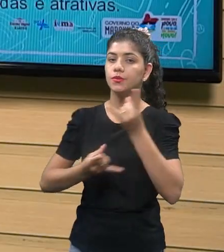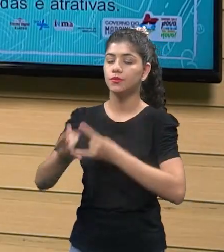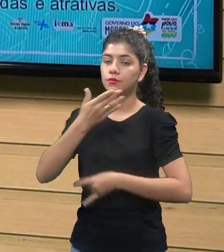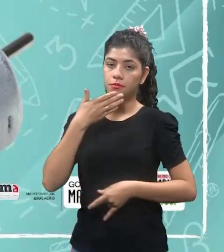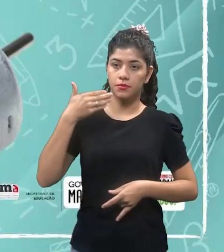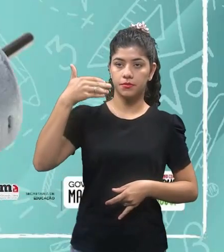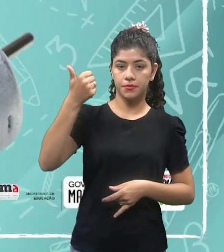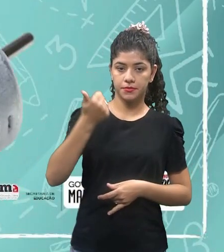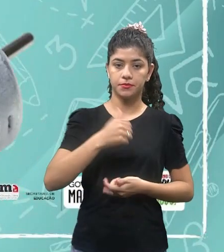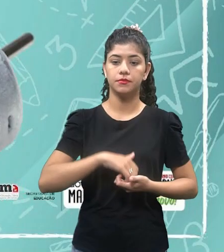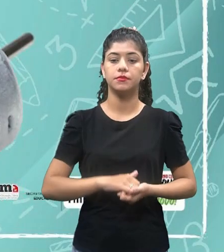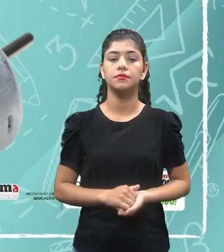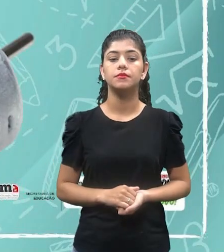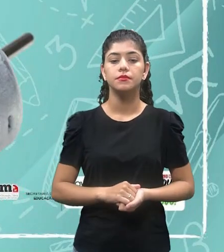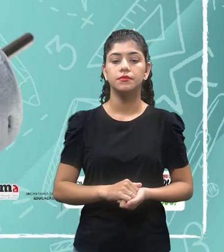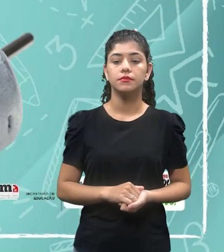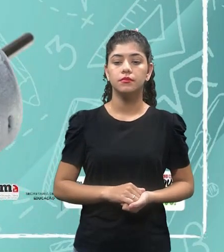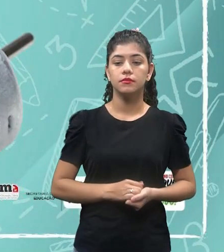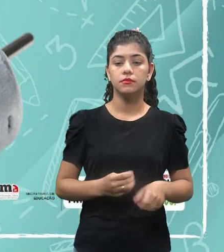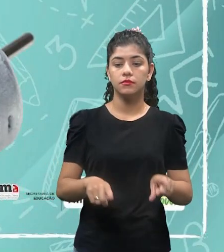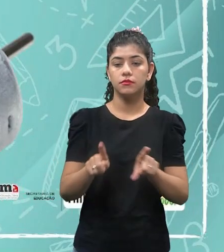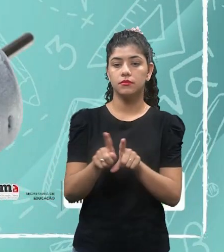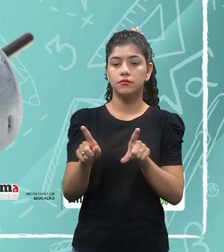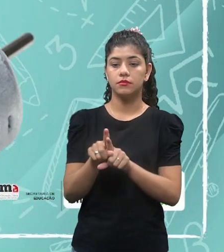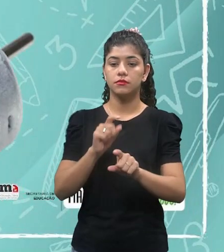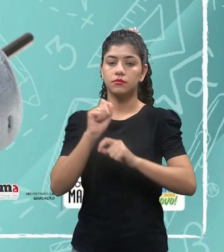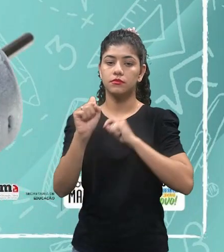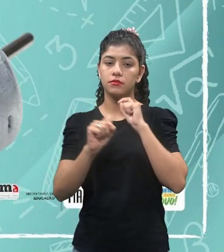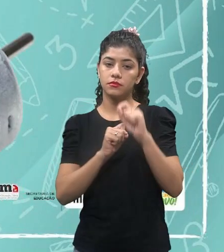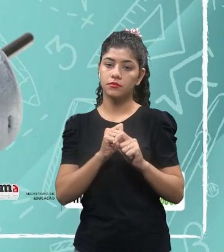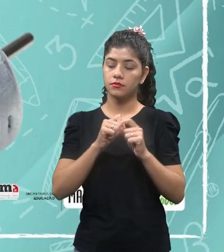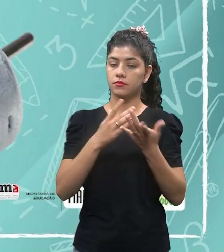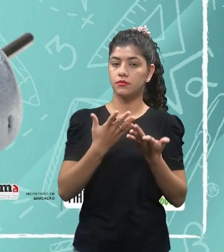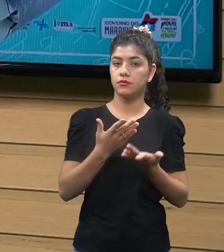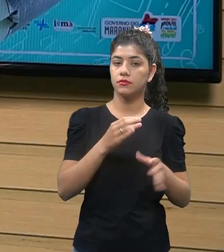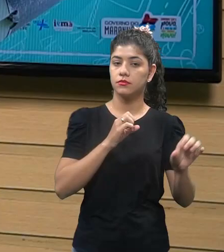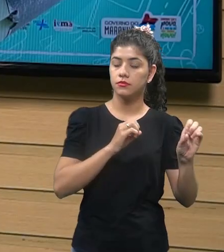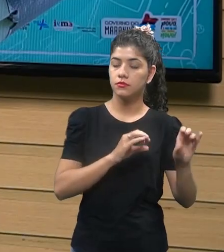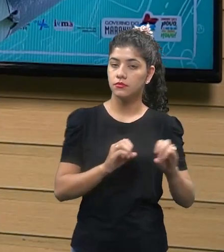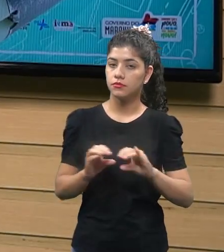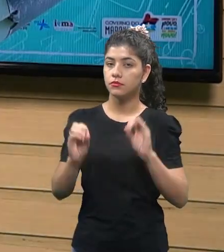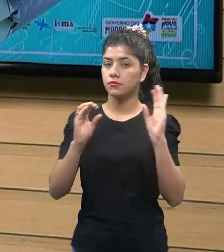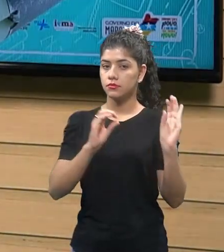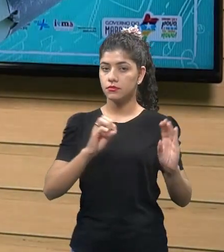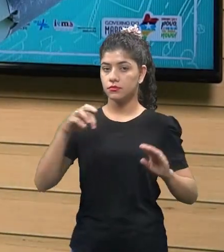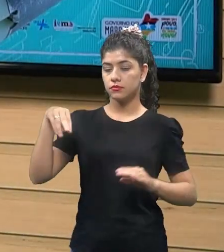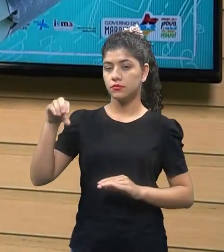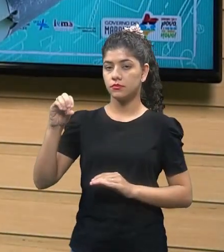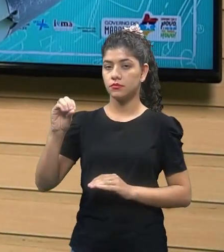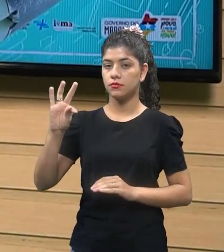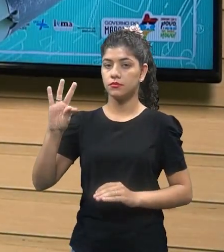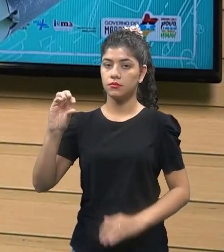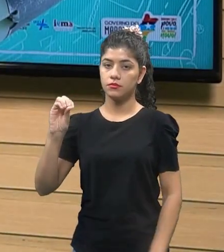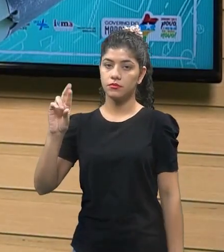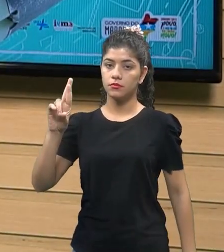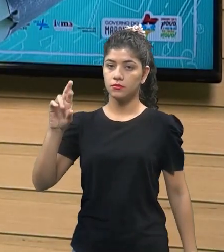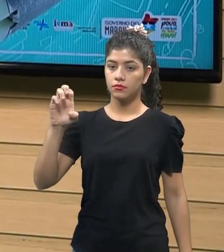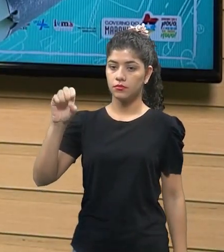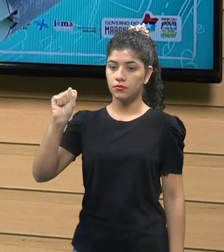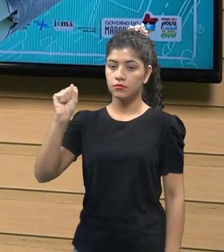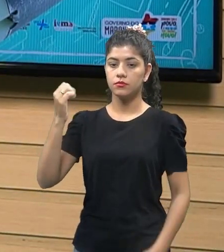aluno. Robótica como ferramenta de aprendizado, motores. Nós vamos aprender agora um pouco sobre